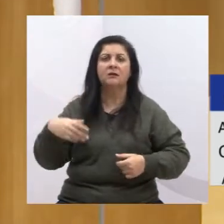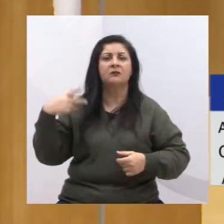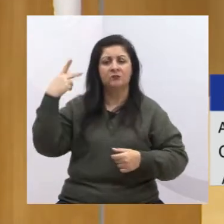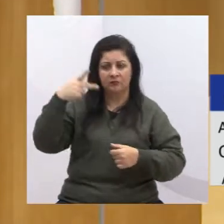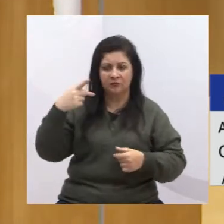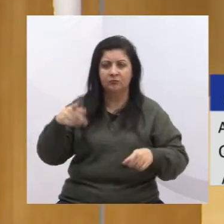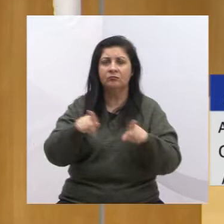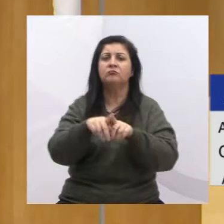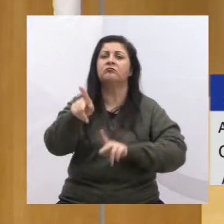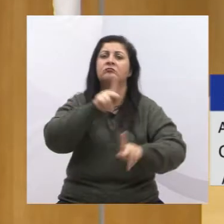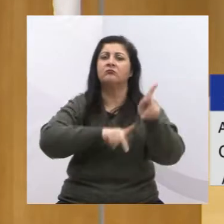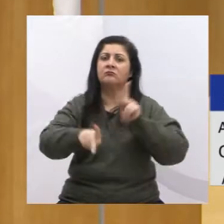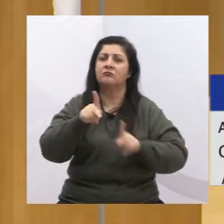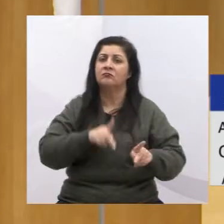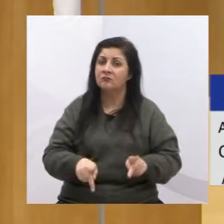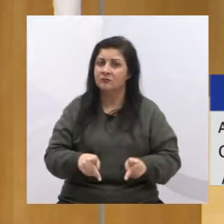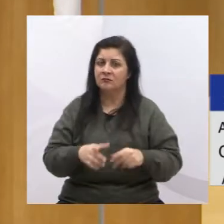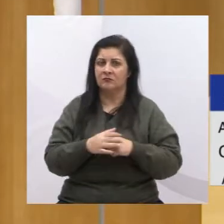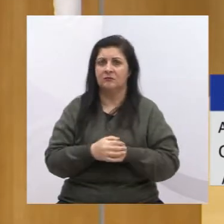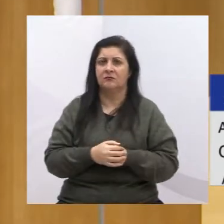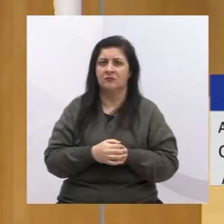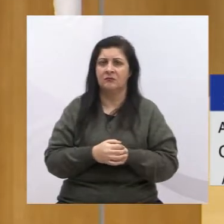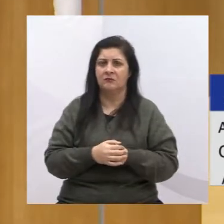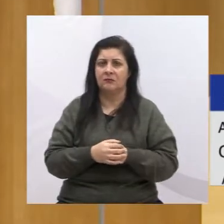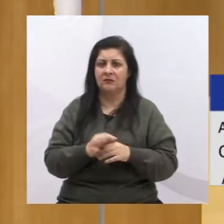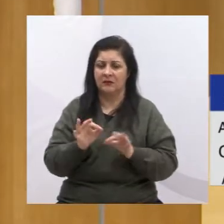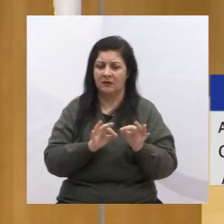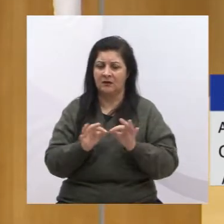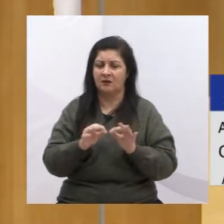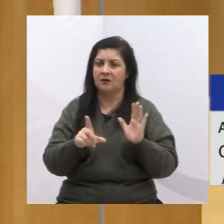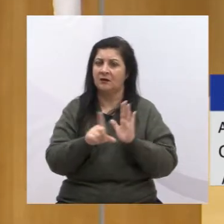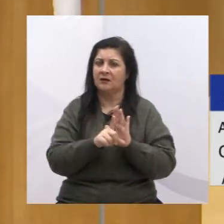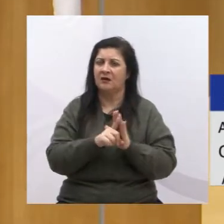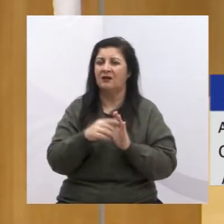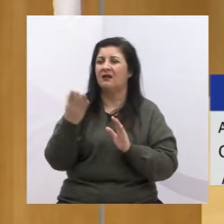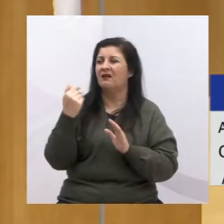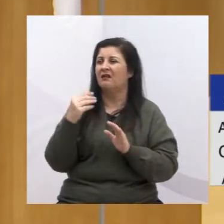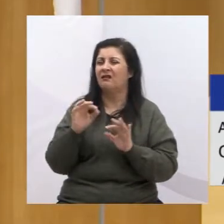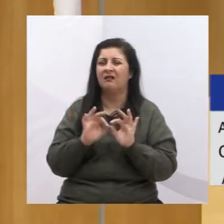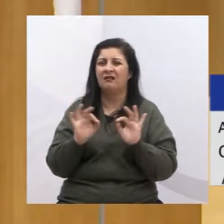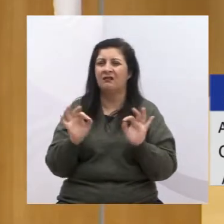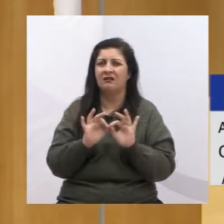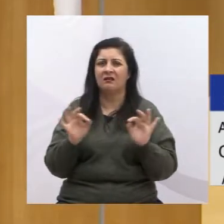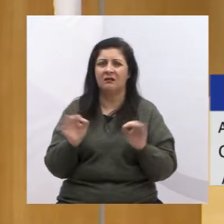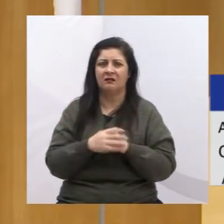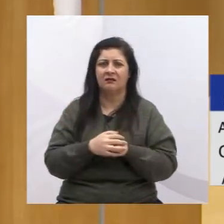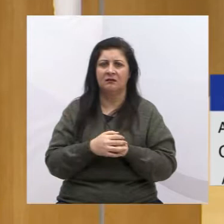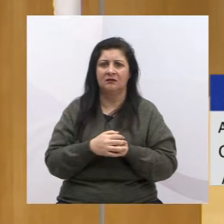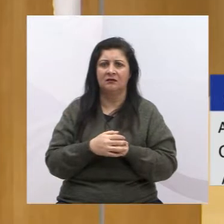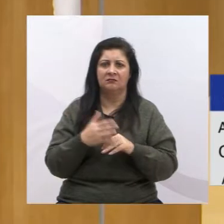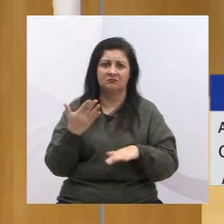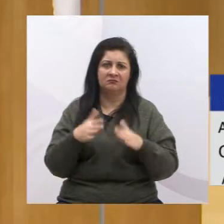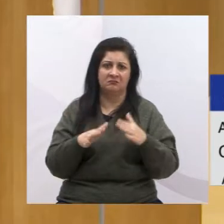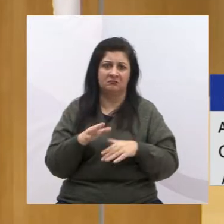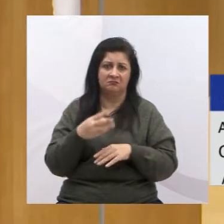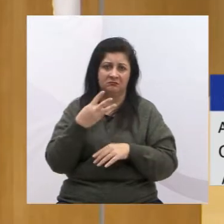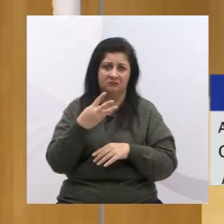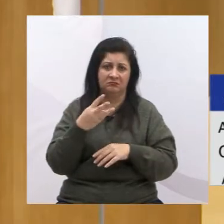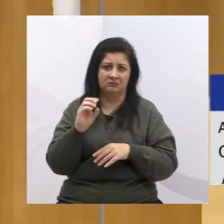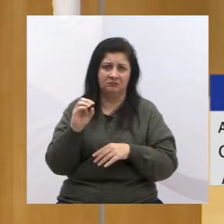para a população, que essa atualização em multas eram muito brandas, apenas 5 VRMs, cerca de R$